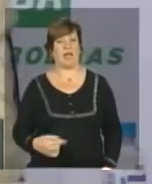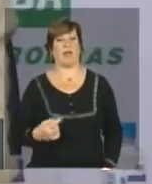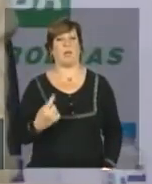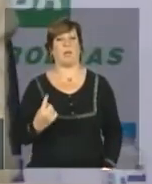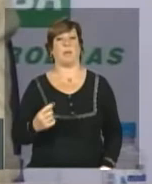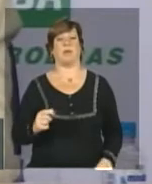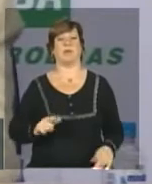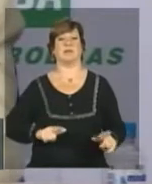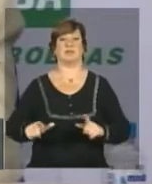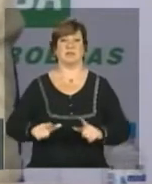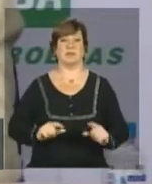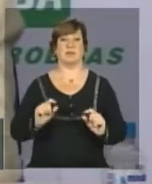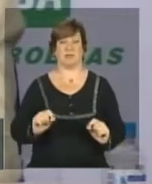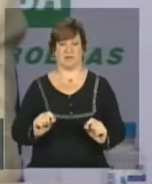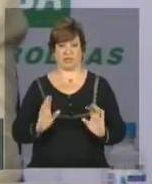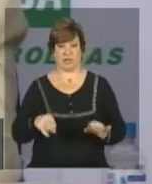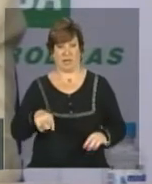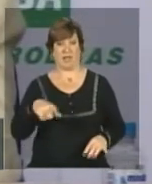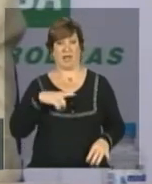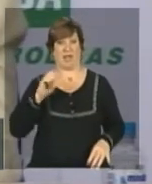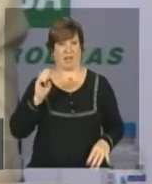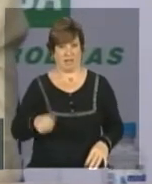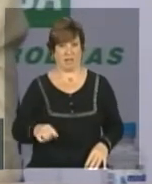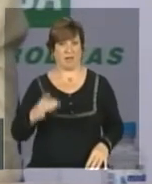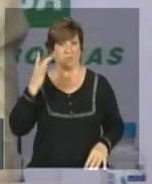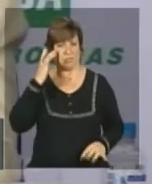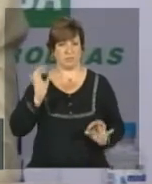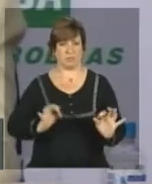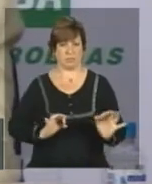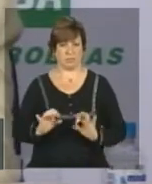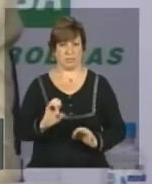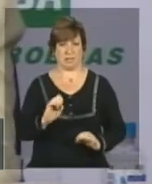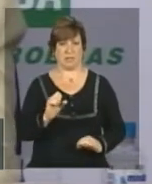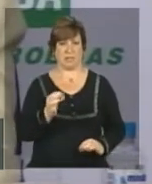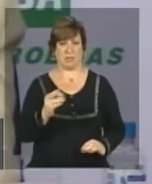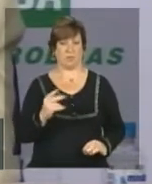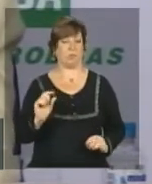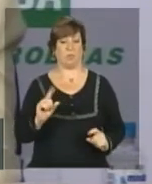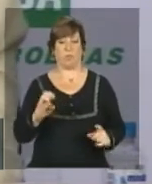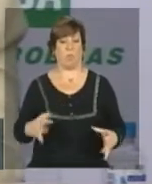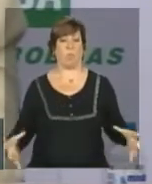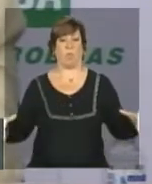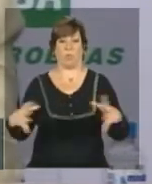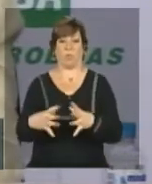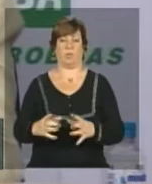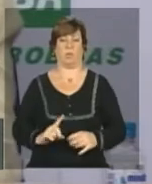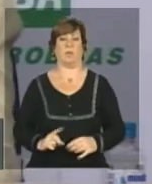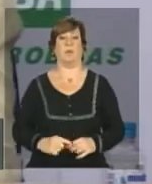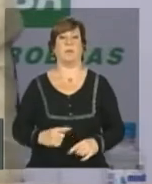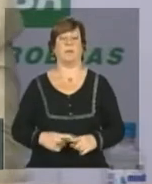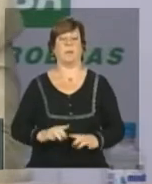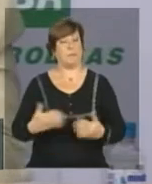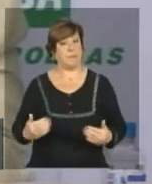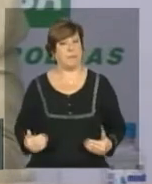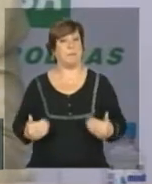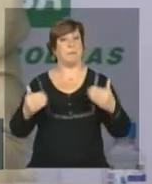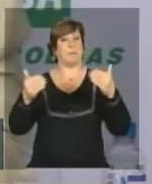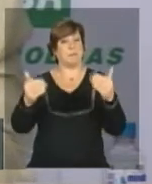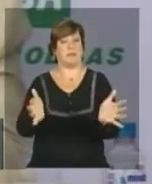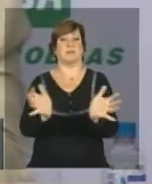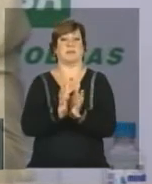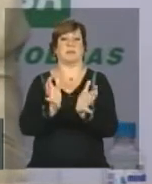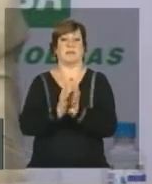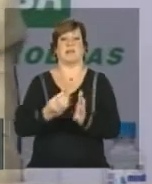É uma atividade já que ela é estruturante, não é da conjuntura. Né? Então, passa a ser parte